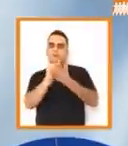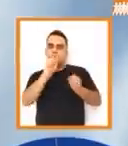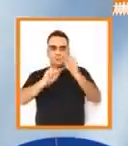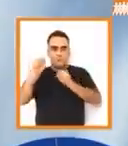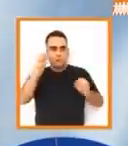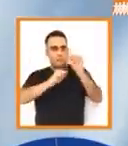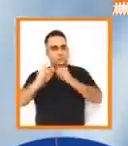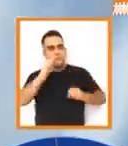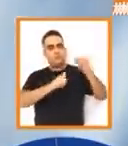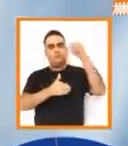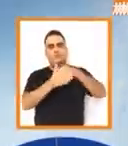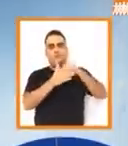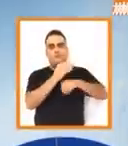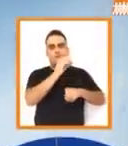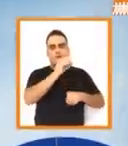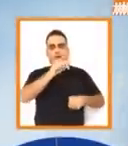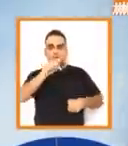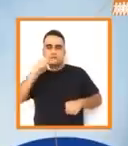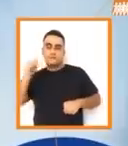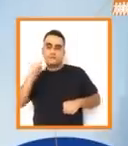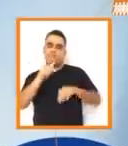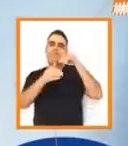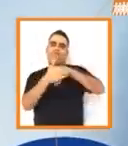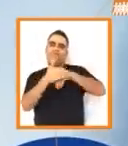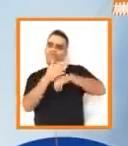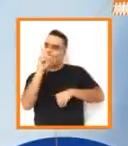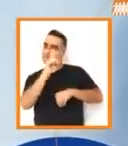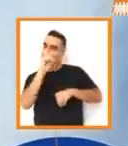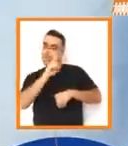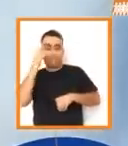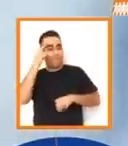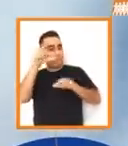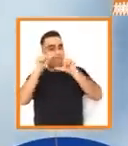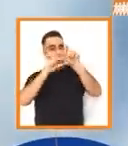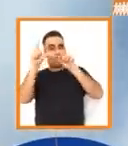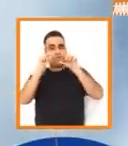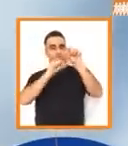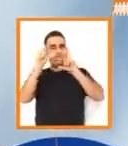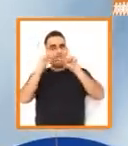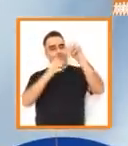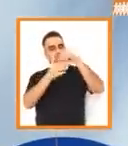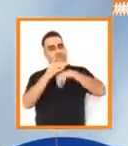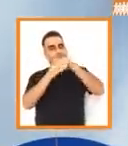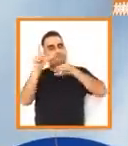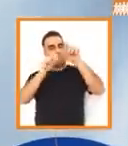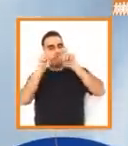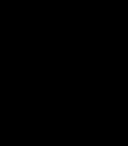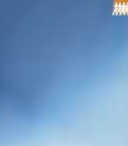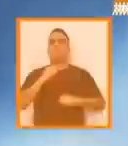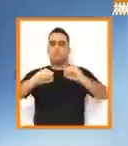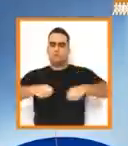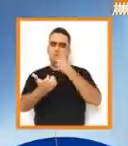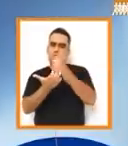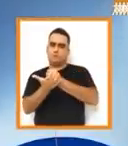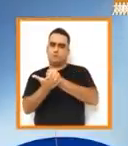Lava Rápido. 90-007. Você não votar. 90-007. Você que sabe.